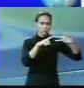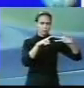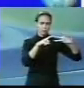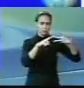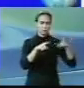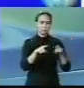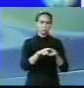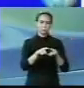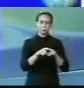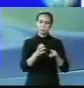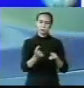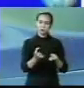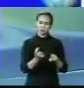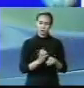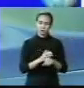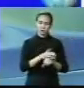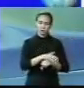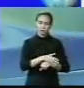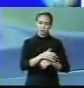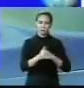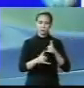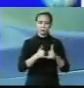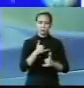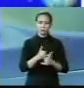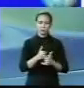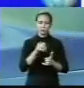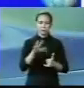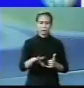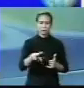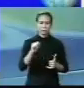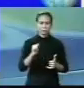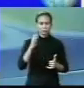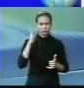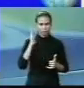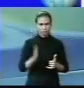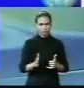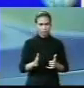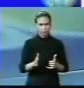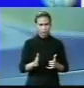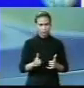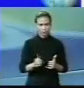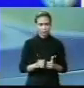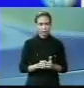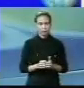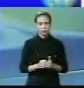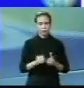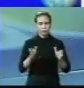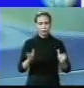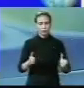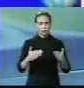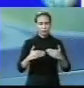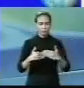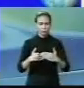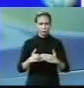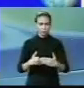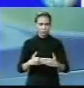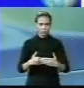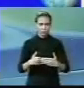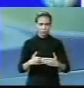também quer acessar esse site, ele vai buscar diretamente. Ou seja, os pacotes que vão ser